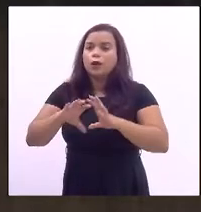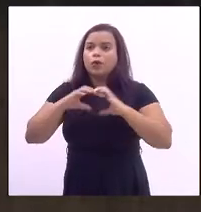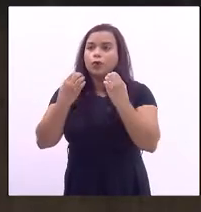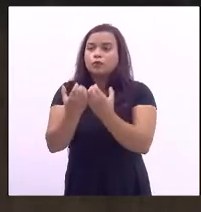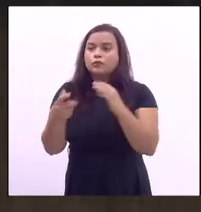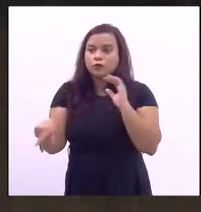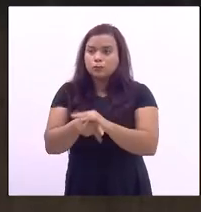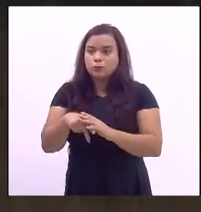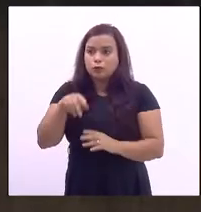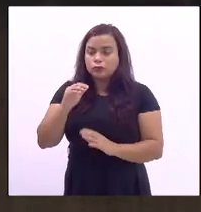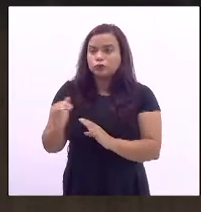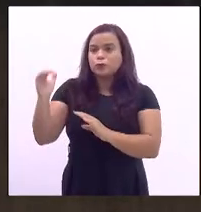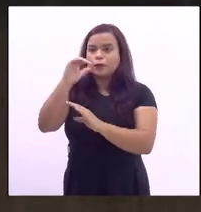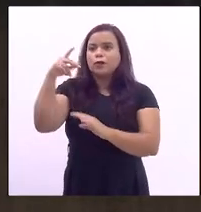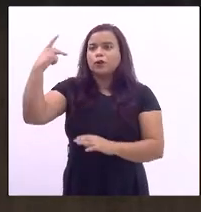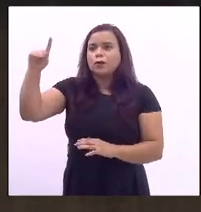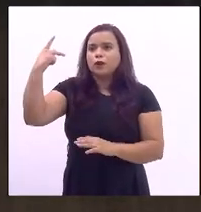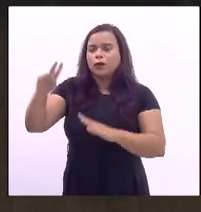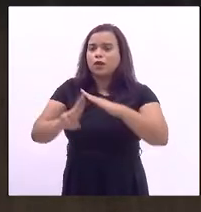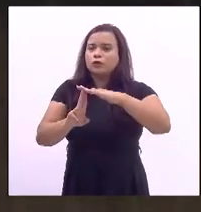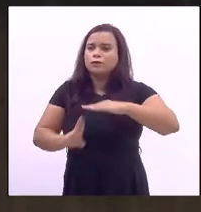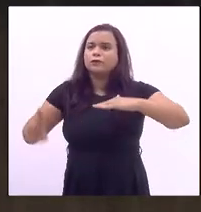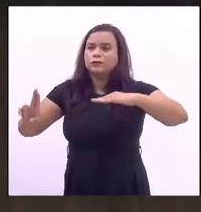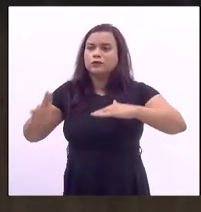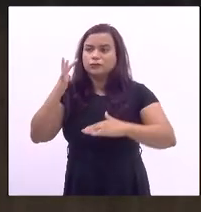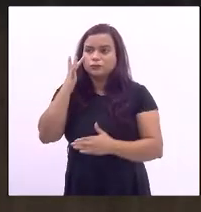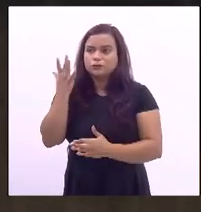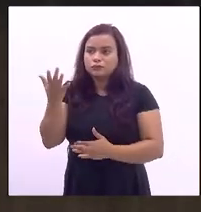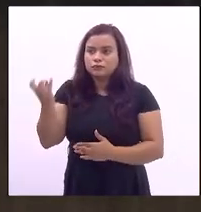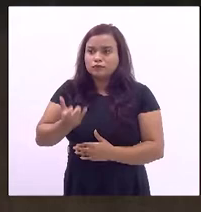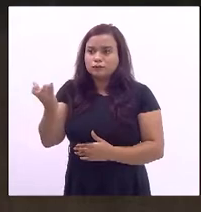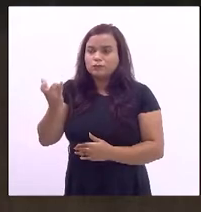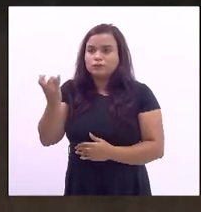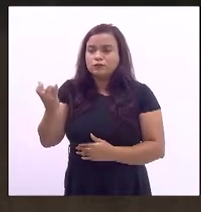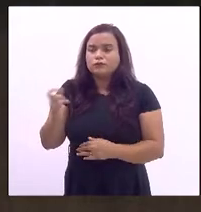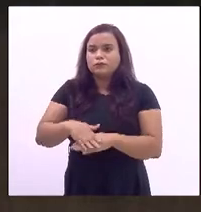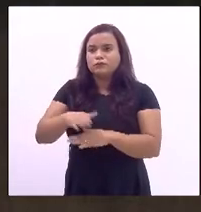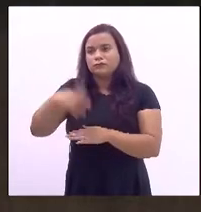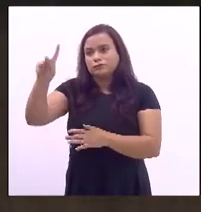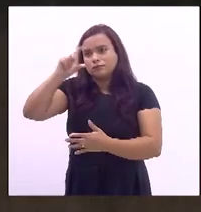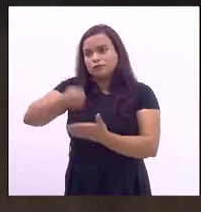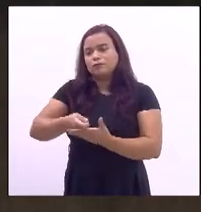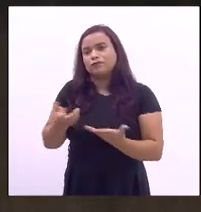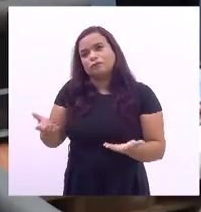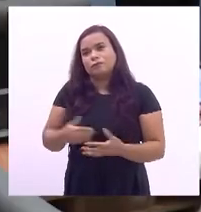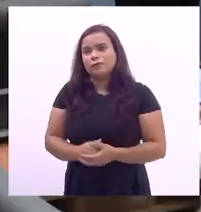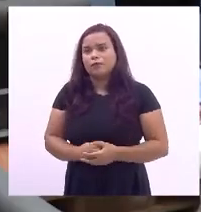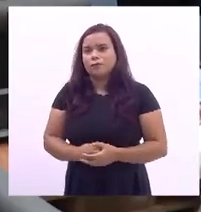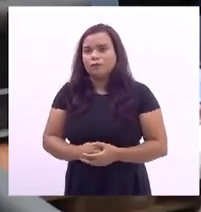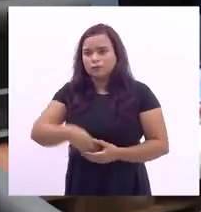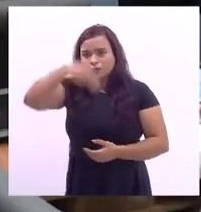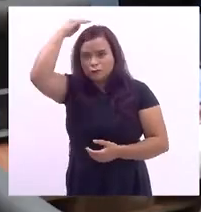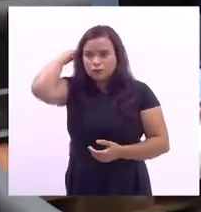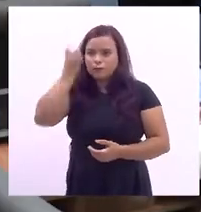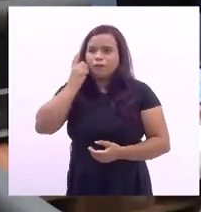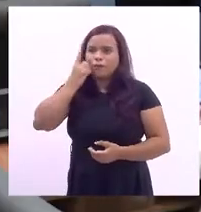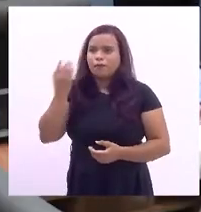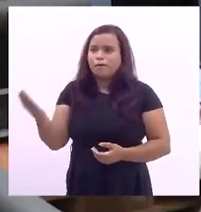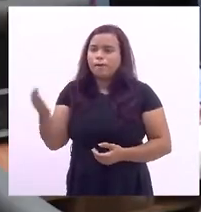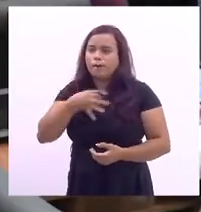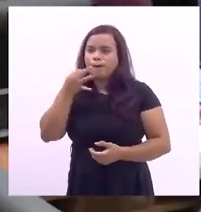eu tenho essa ponderação tão é fácil resultado do